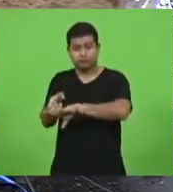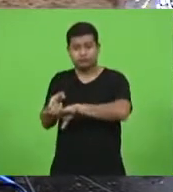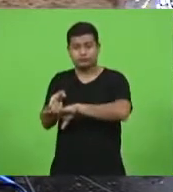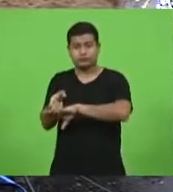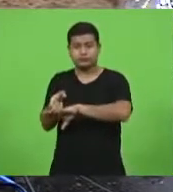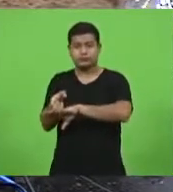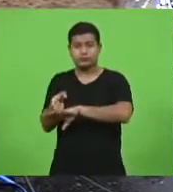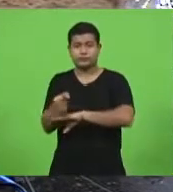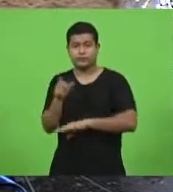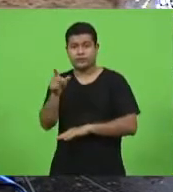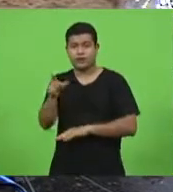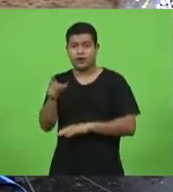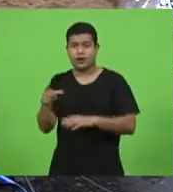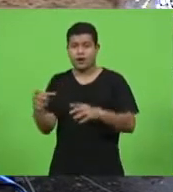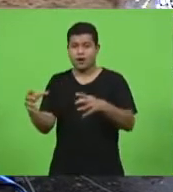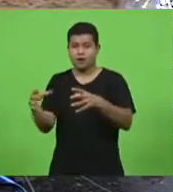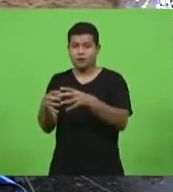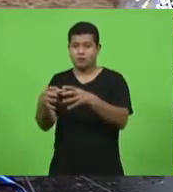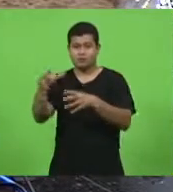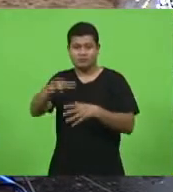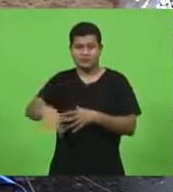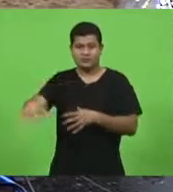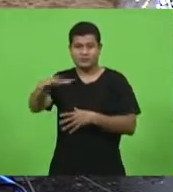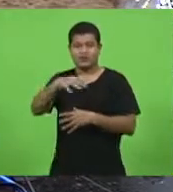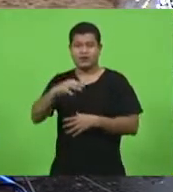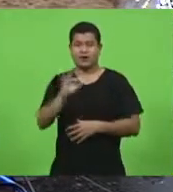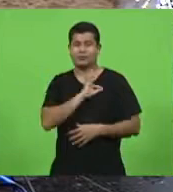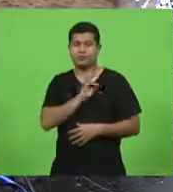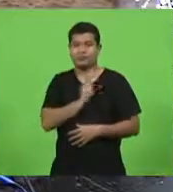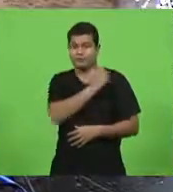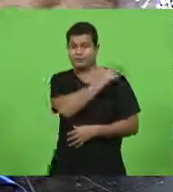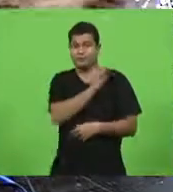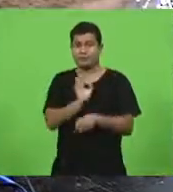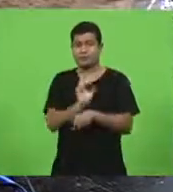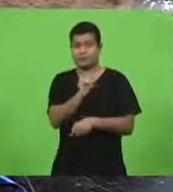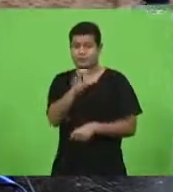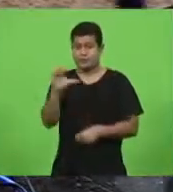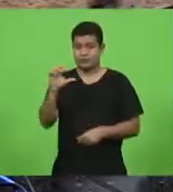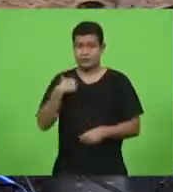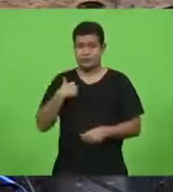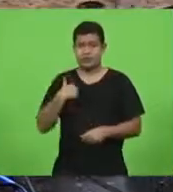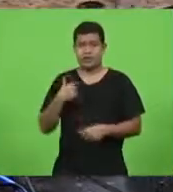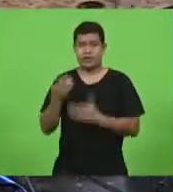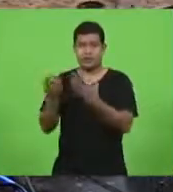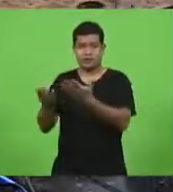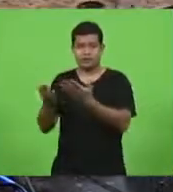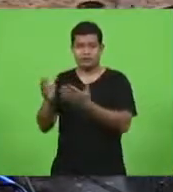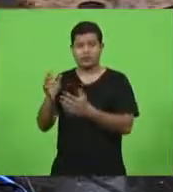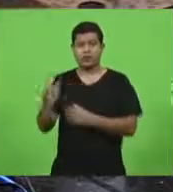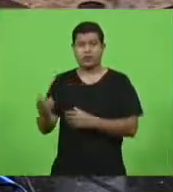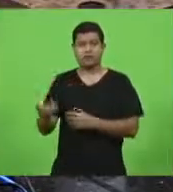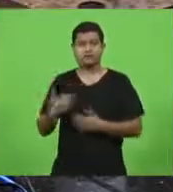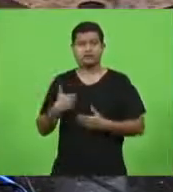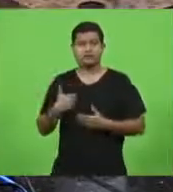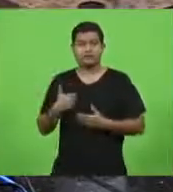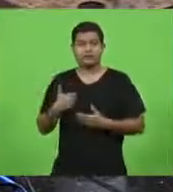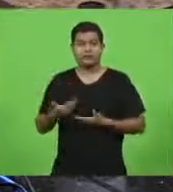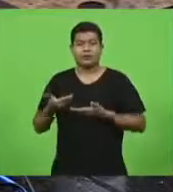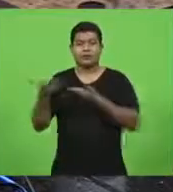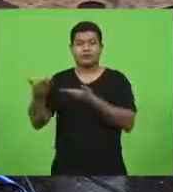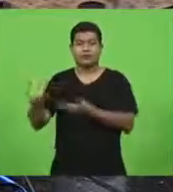o comando-geral da Polícia Militar aqui no estado de Santa Catarina, que fui atendido pelo comandante-geral, coronel Johnny Tonetti,